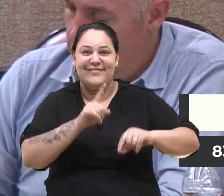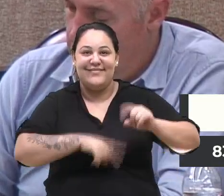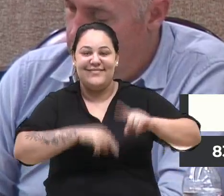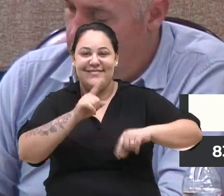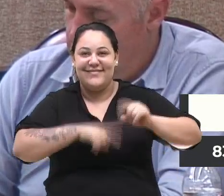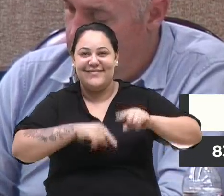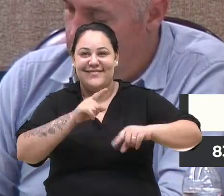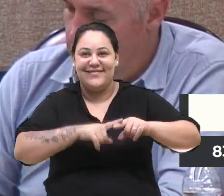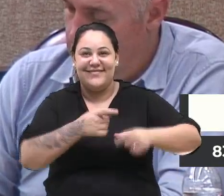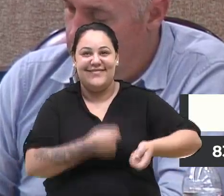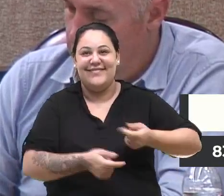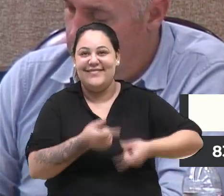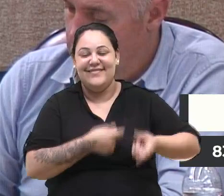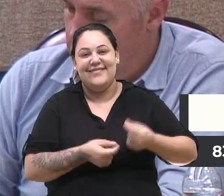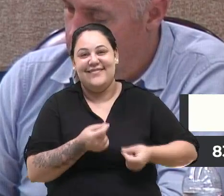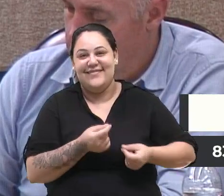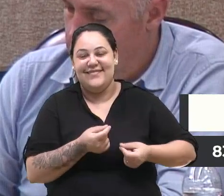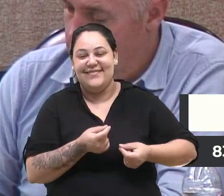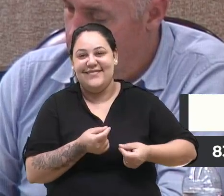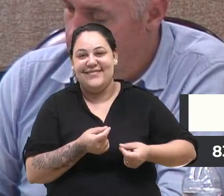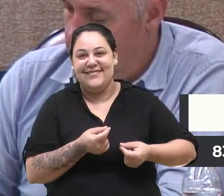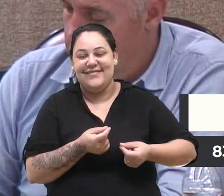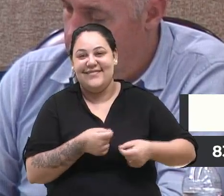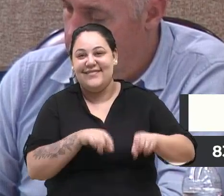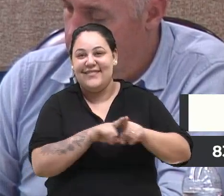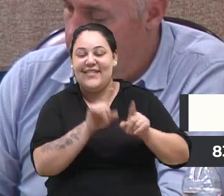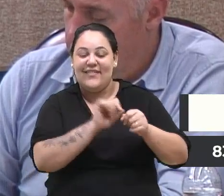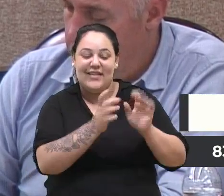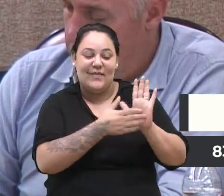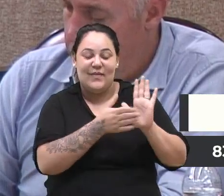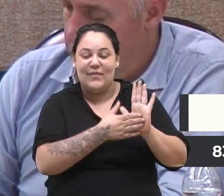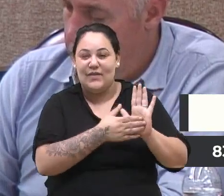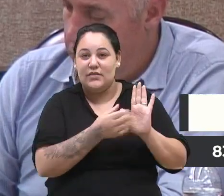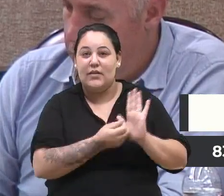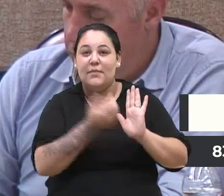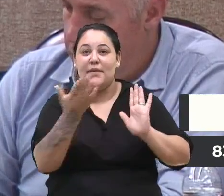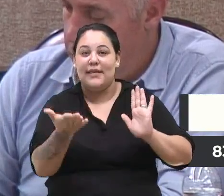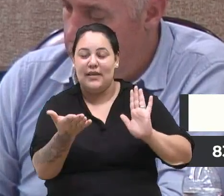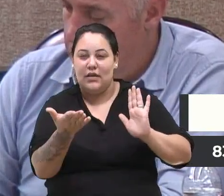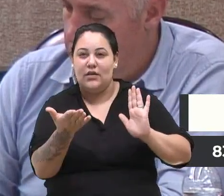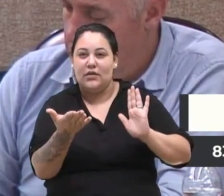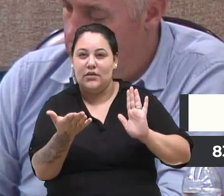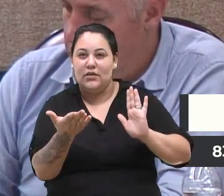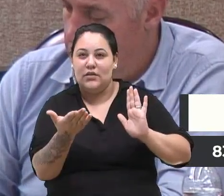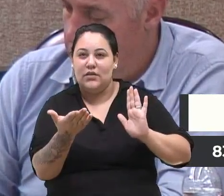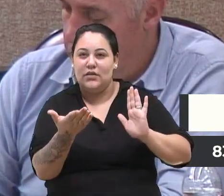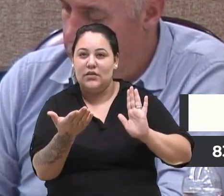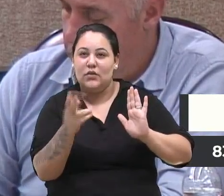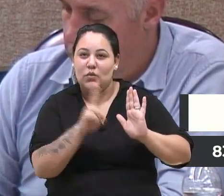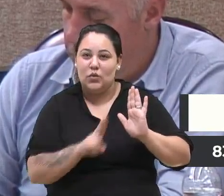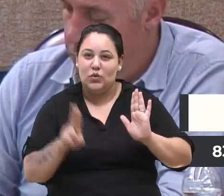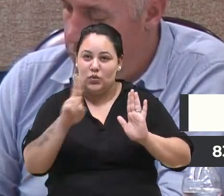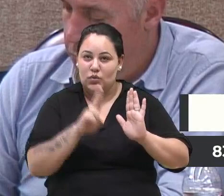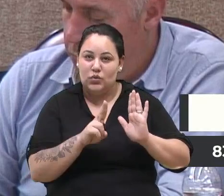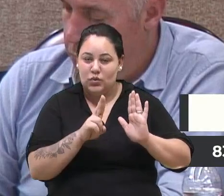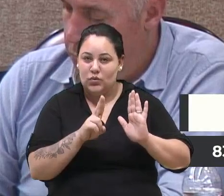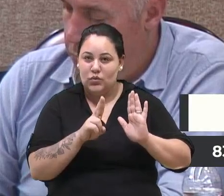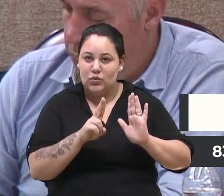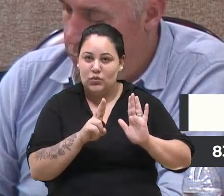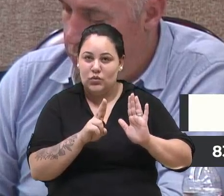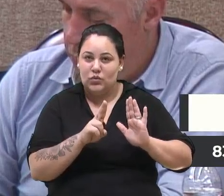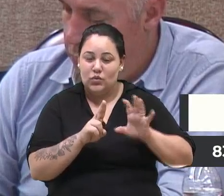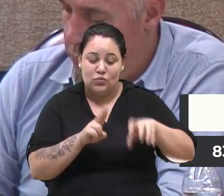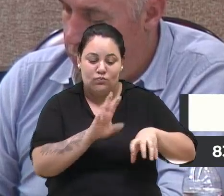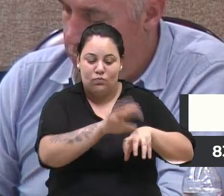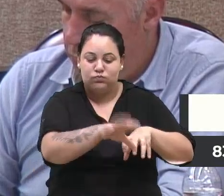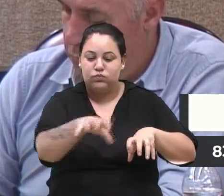financeiramente. Além disso, propõe autorizar a exploração publicitária dos pontos de táxi para